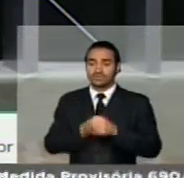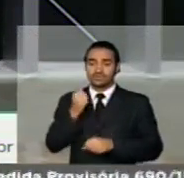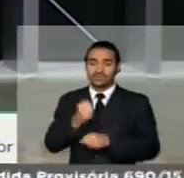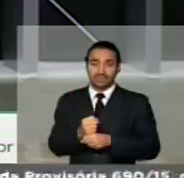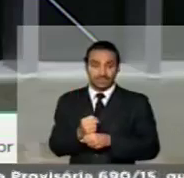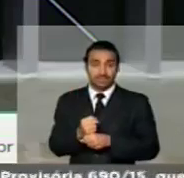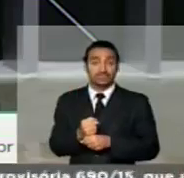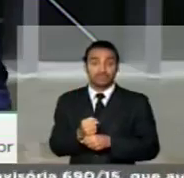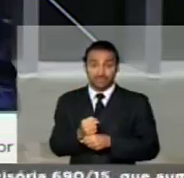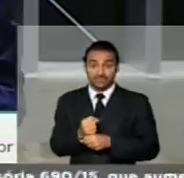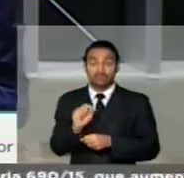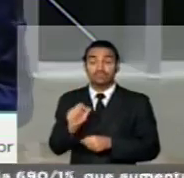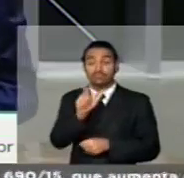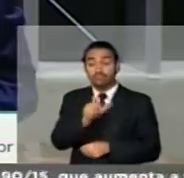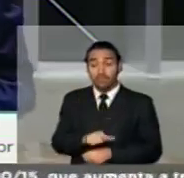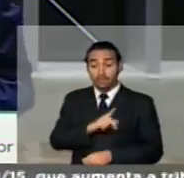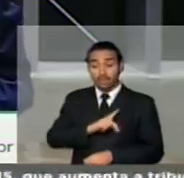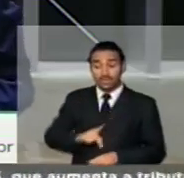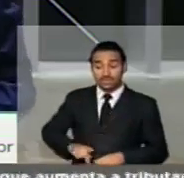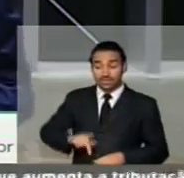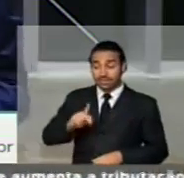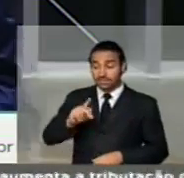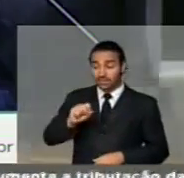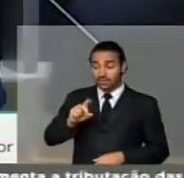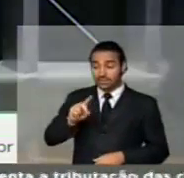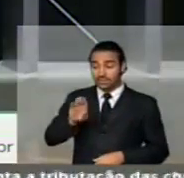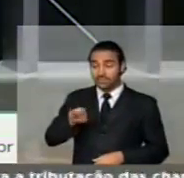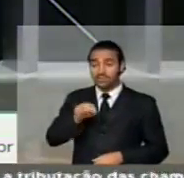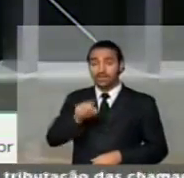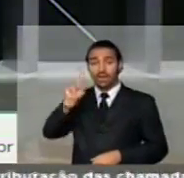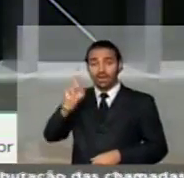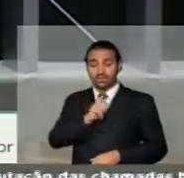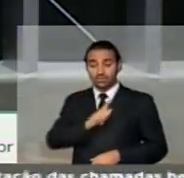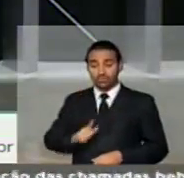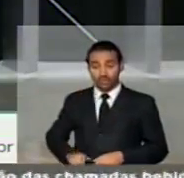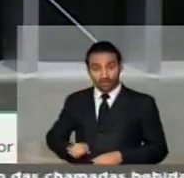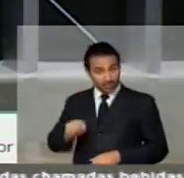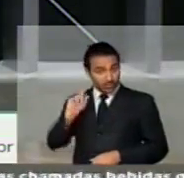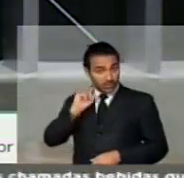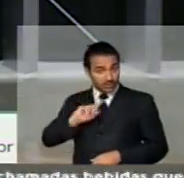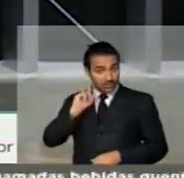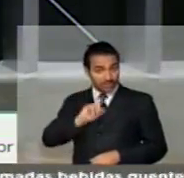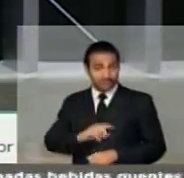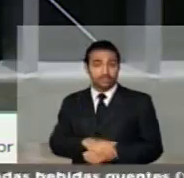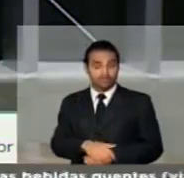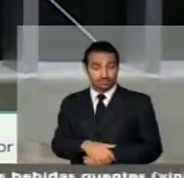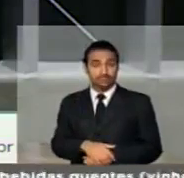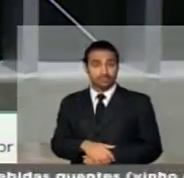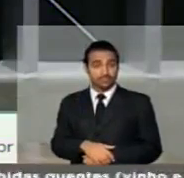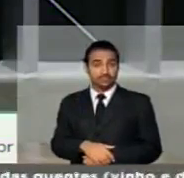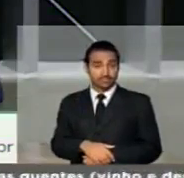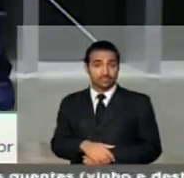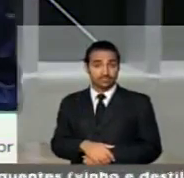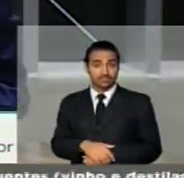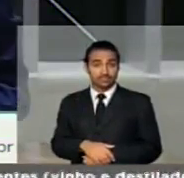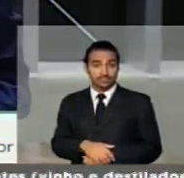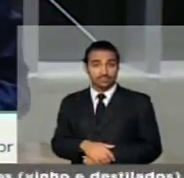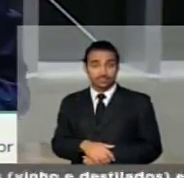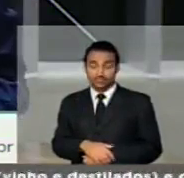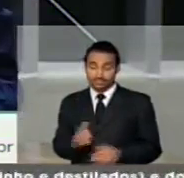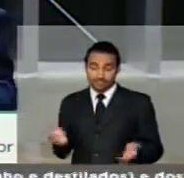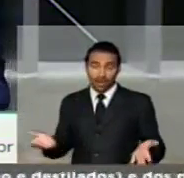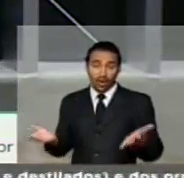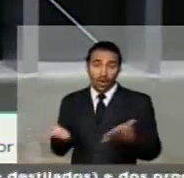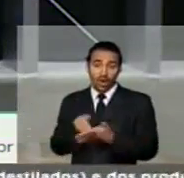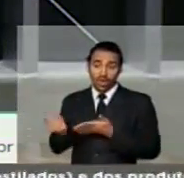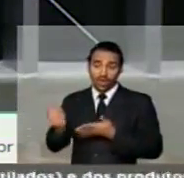insignificante, foi o presidente do PSDB, foi o ex-governador de Minas Gerais, que foi já